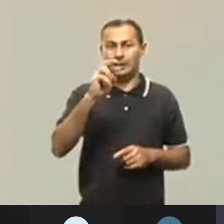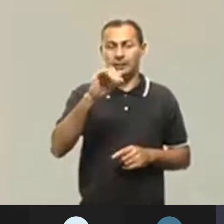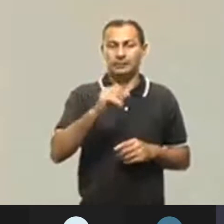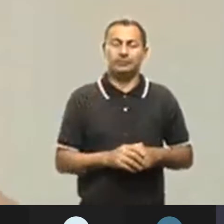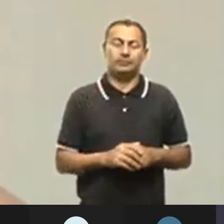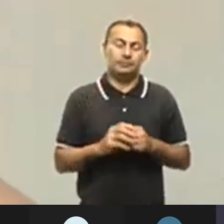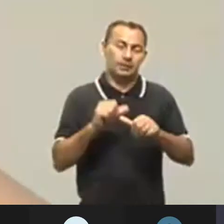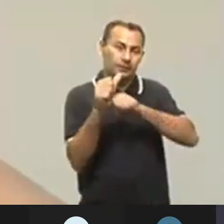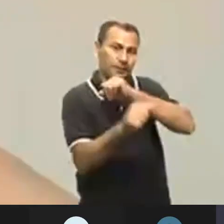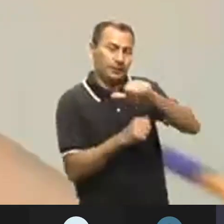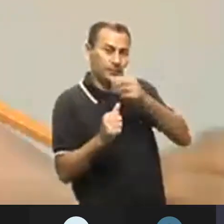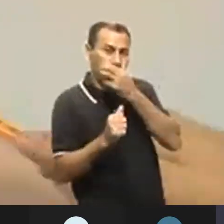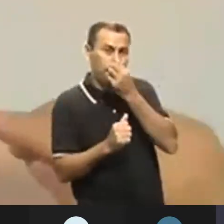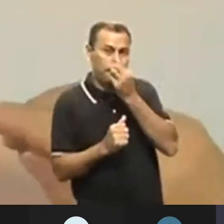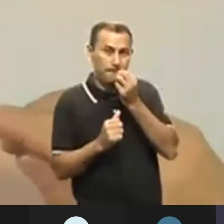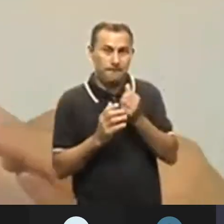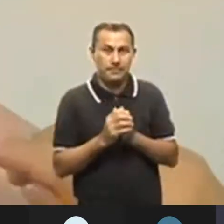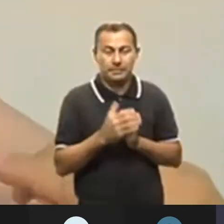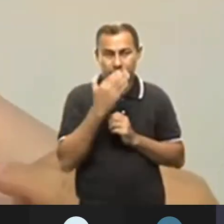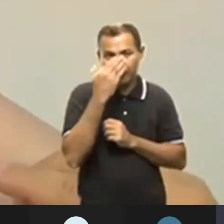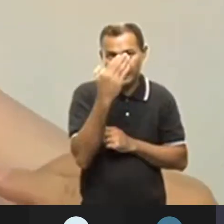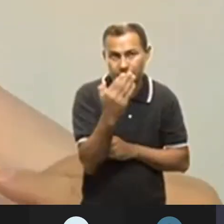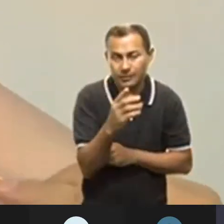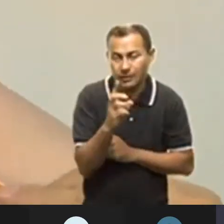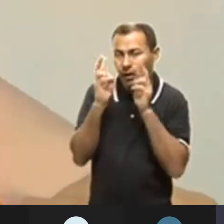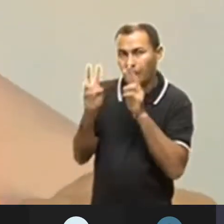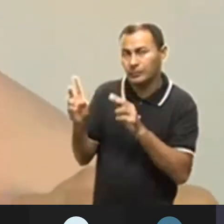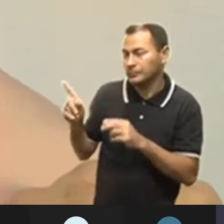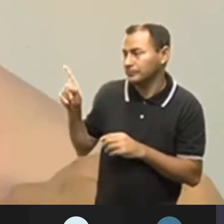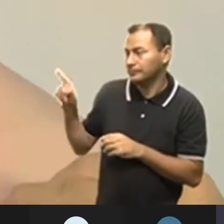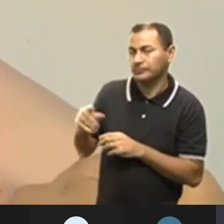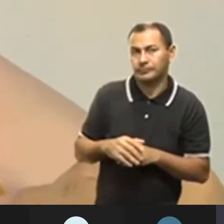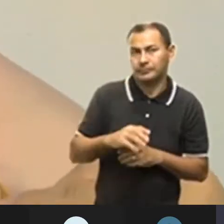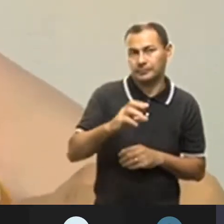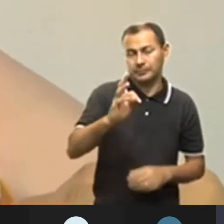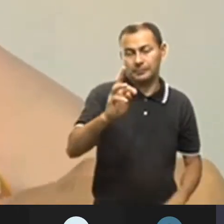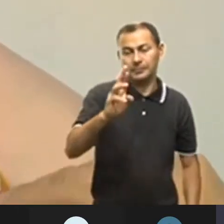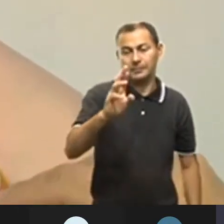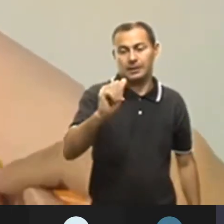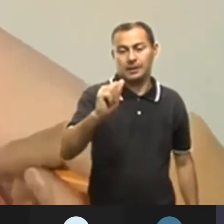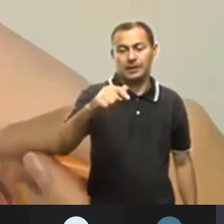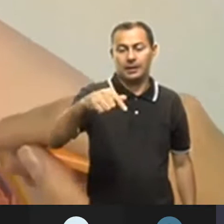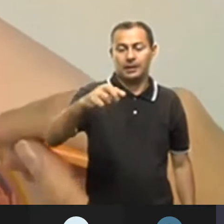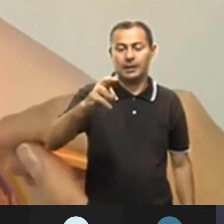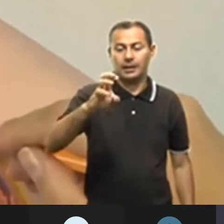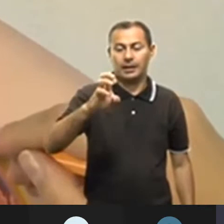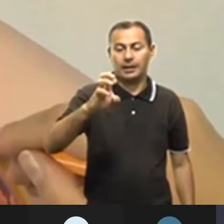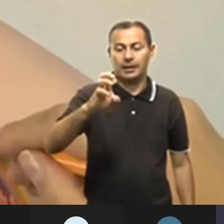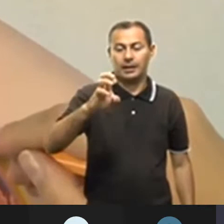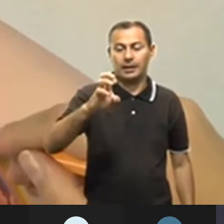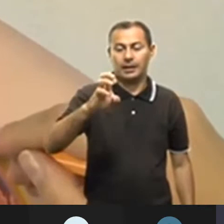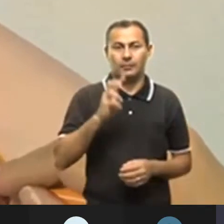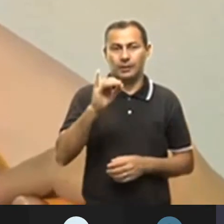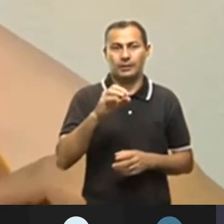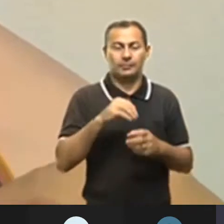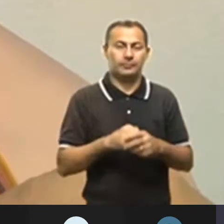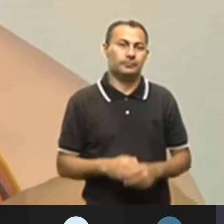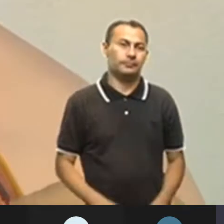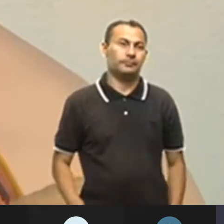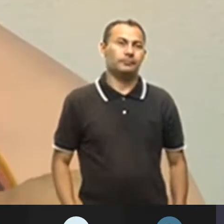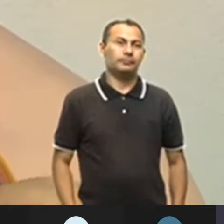gente virar o torso, né, aí de frente, a gente observa aí a traqueia, ela vai,